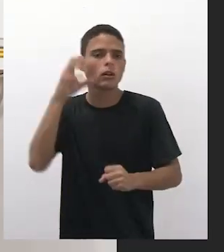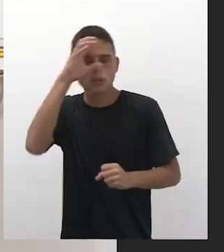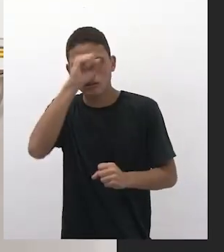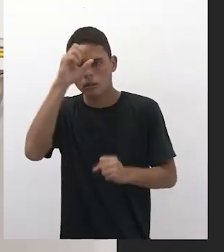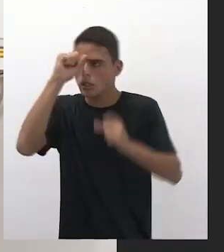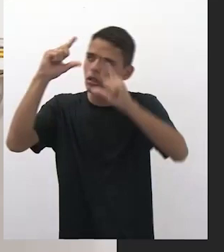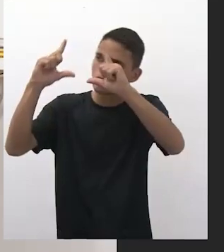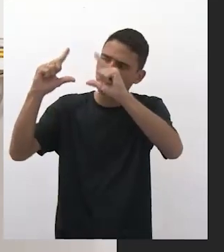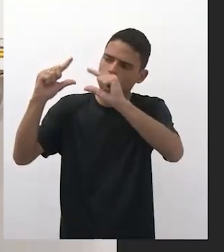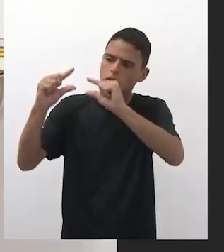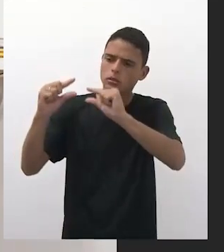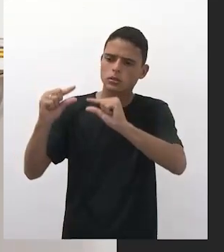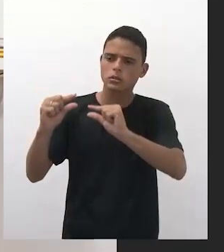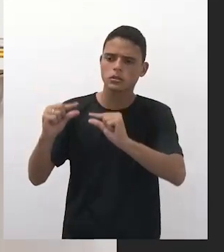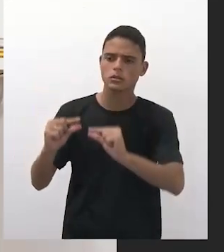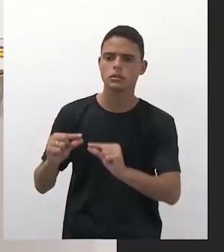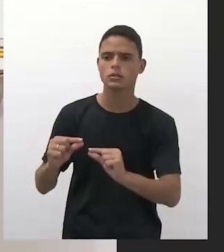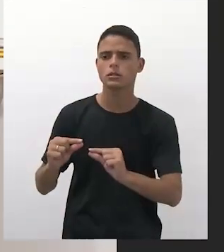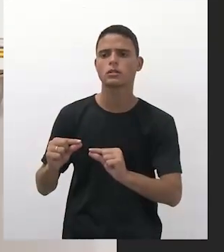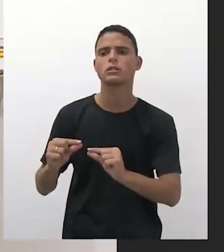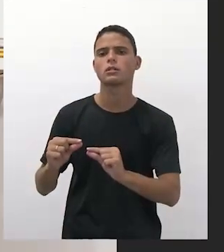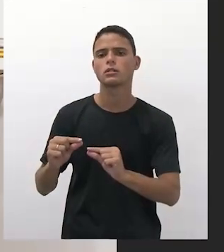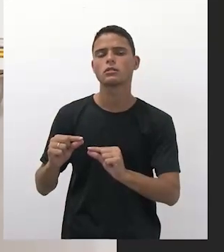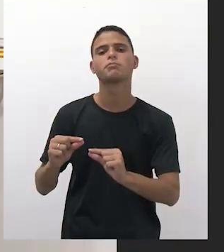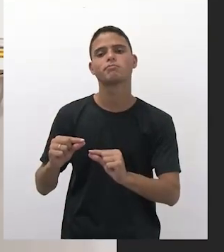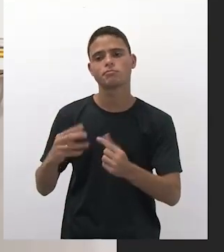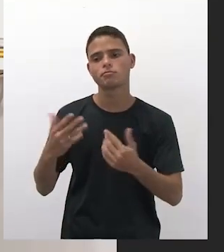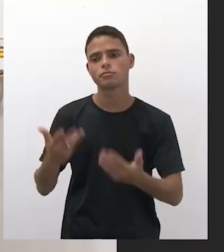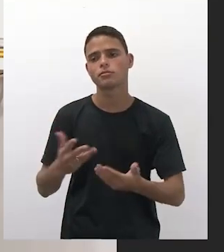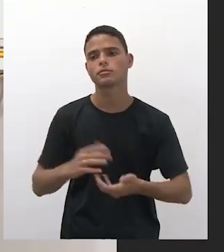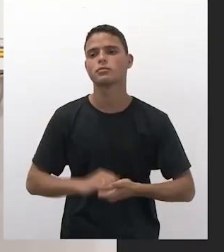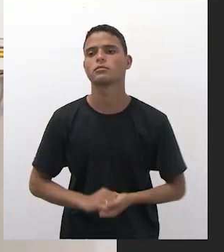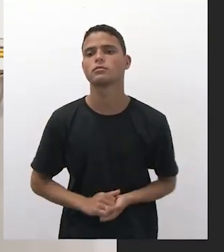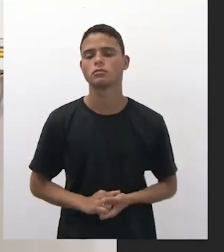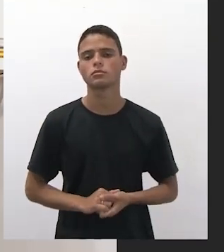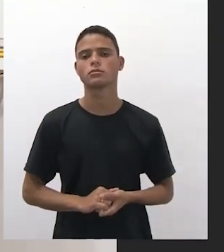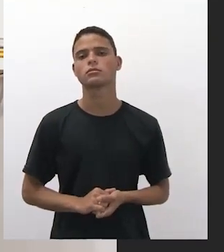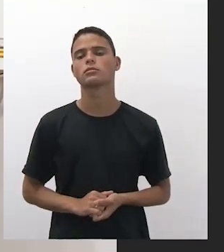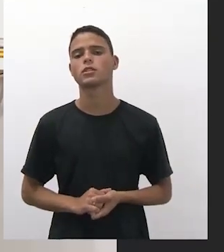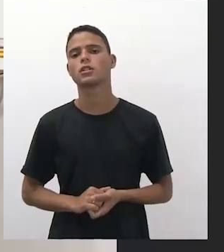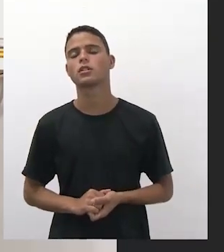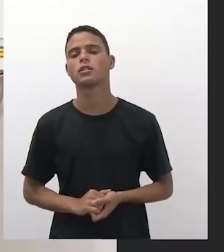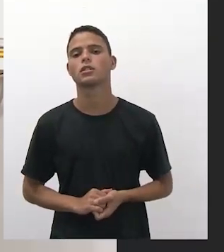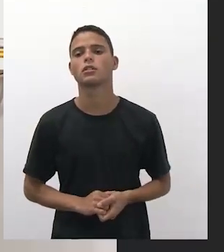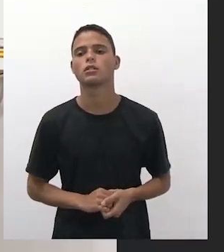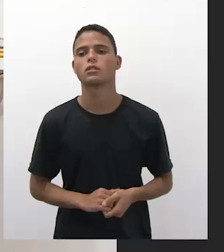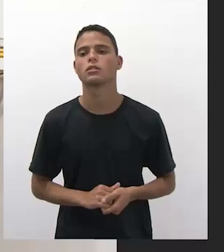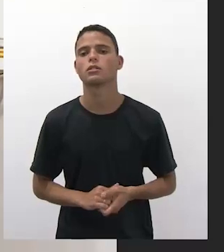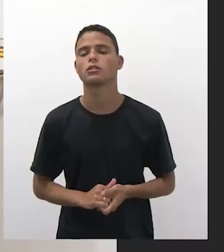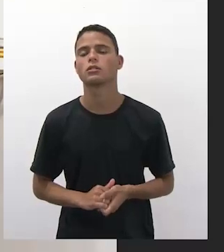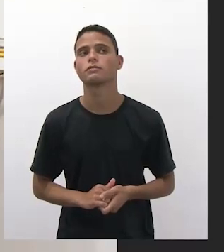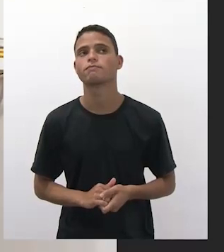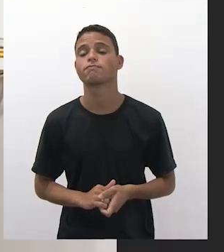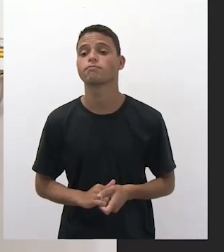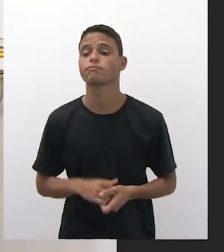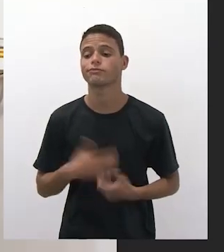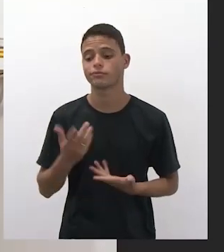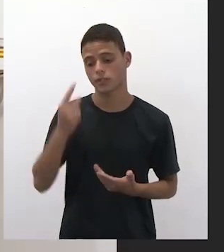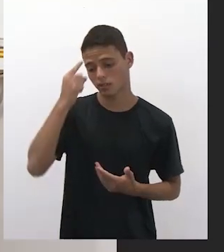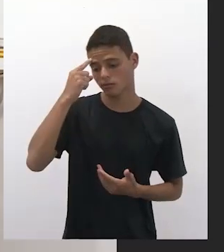né? Naquela inocência, foi isso que passou pela minha cabeça naquele momento. Aí eu falei,